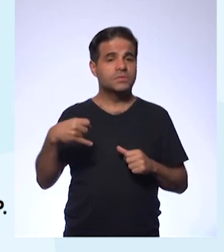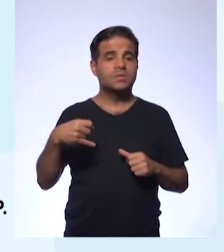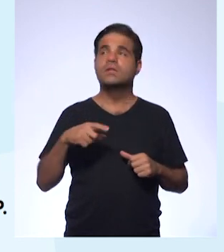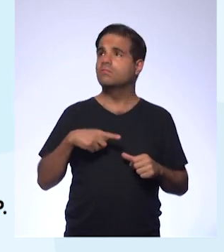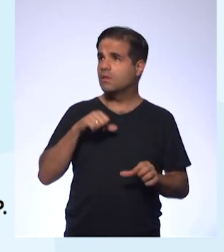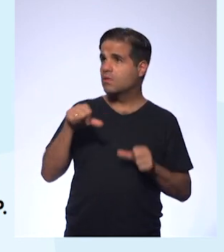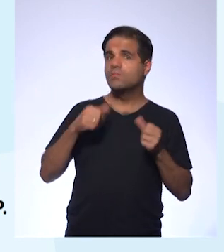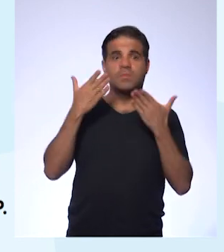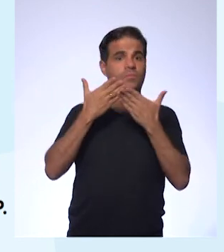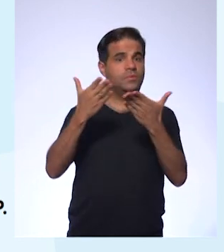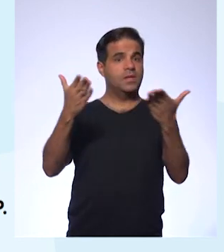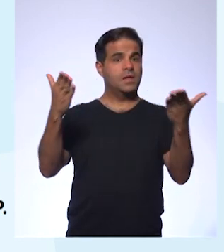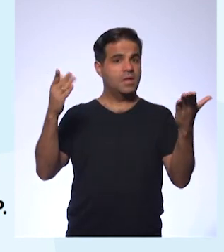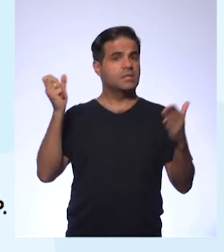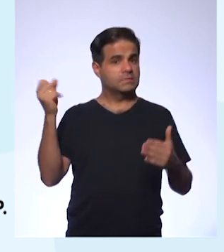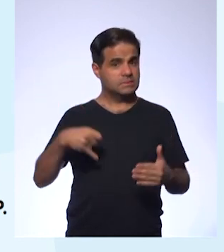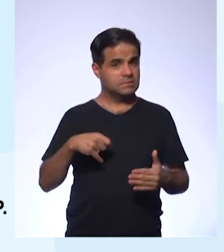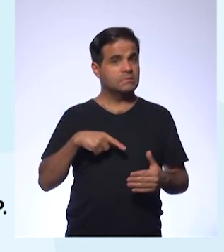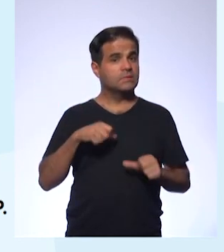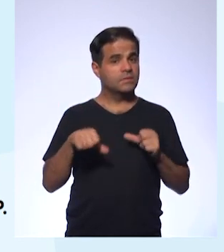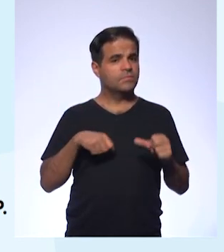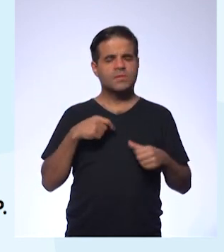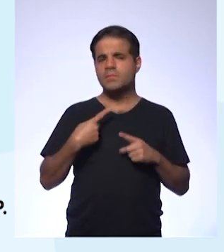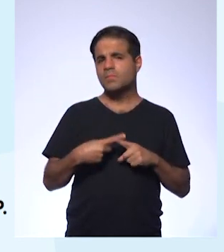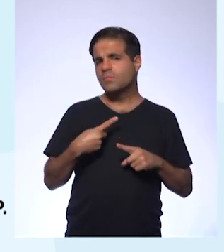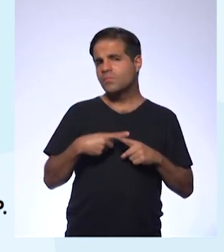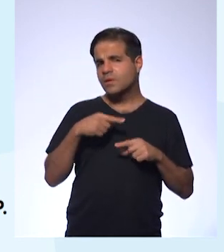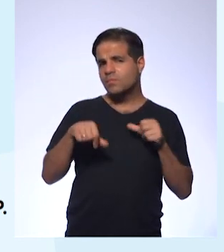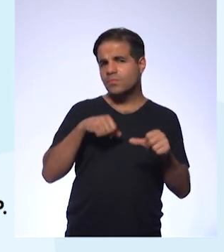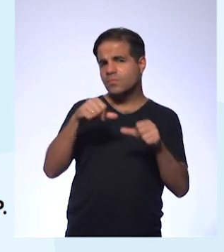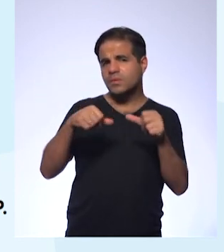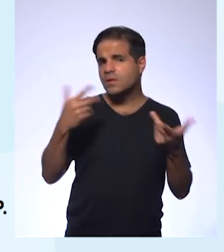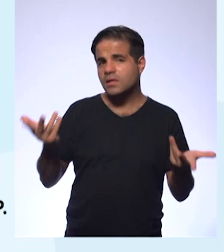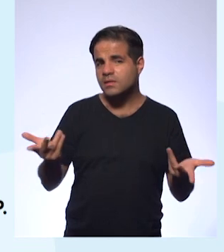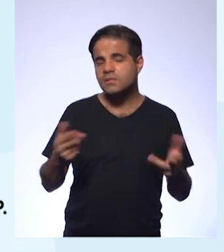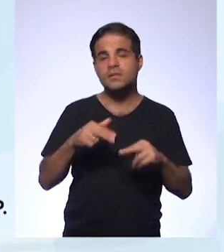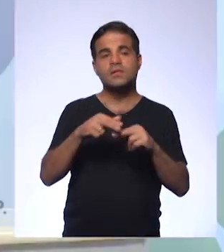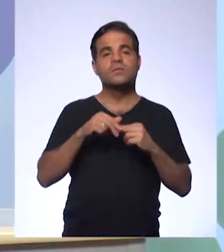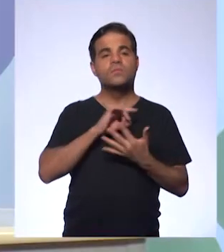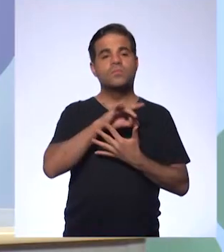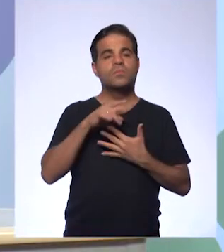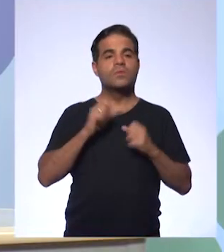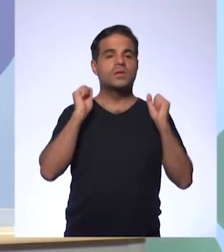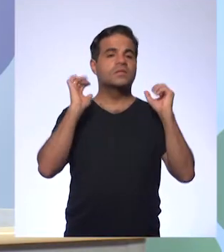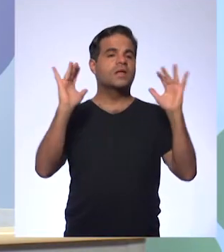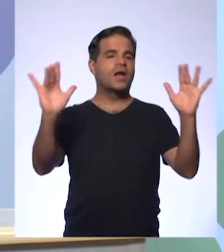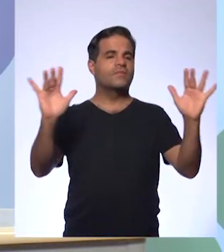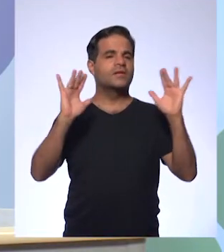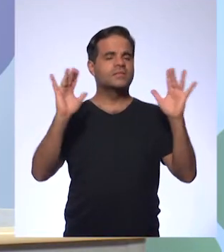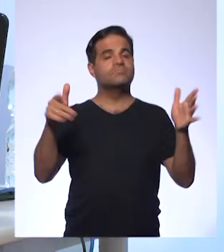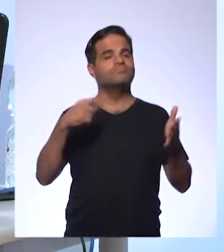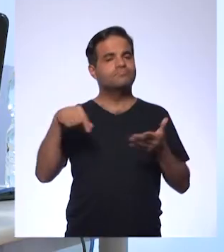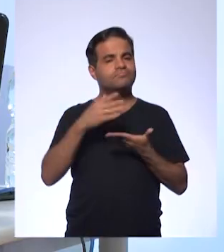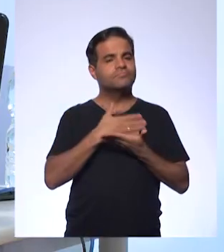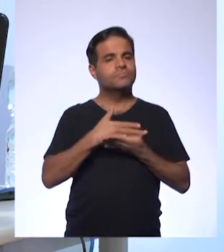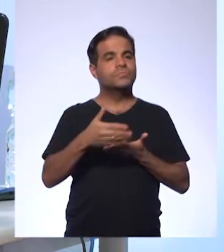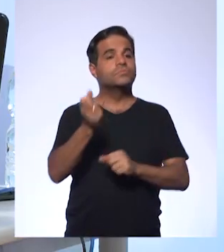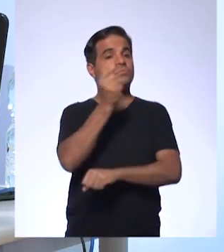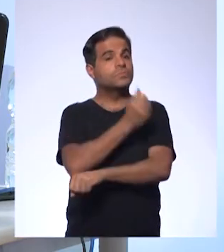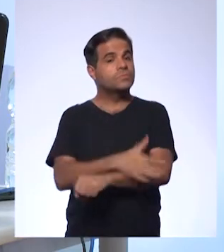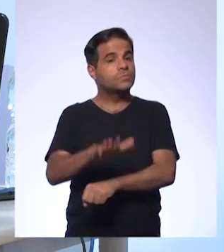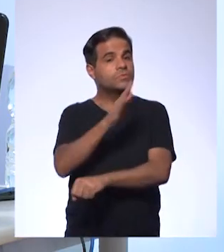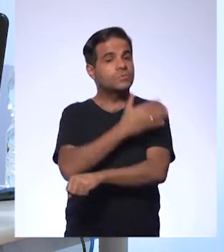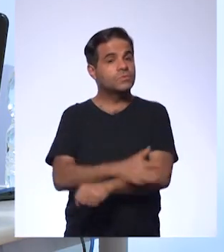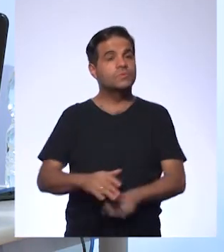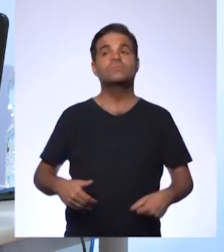Houve mudança aí, certo? Houve mudança, mas por que será, né? Por que Cabe a será? reflexão. Aí a gente começa num exercício